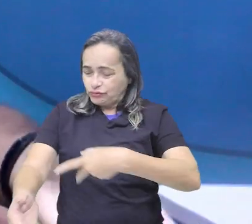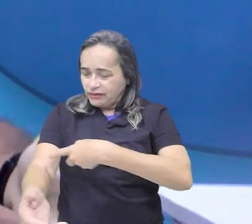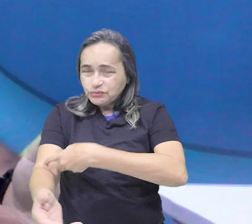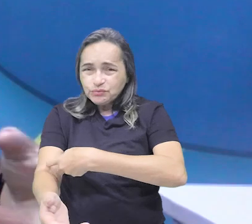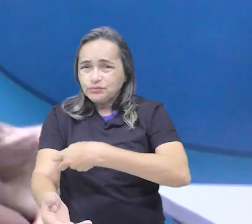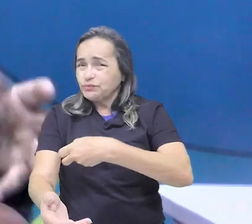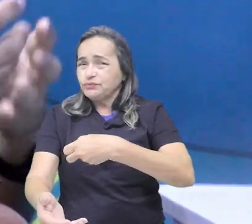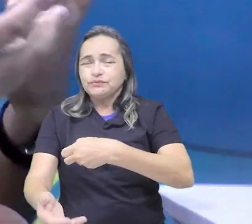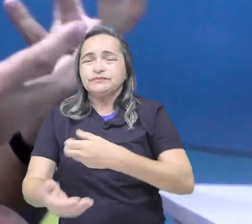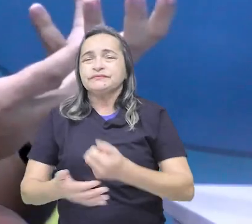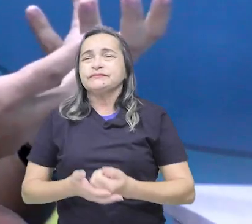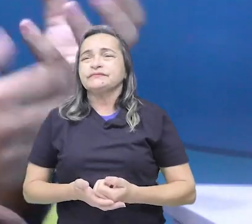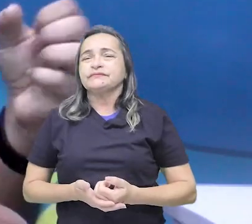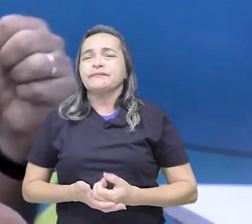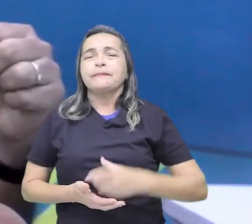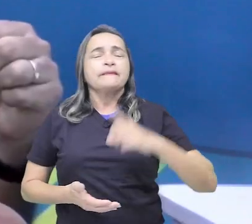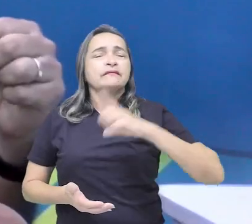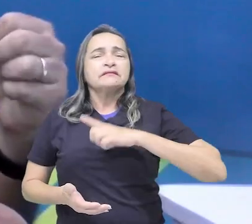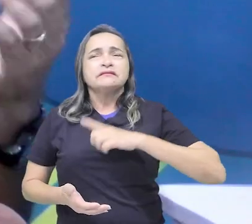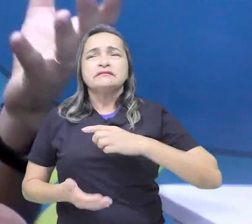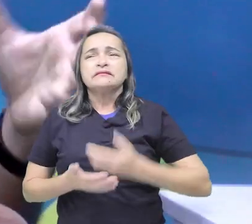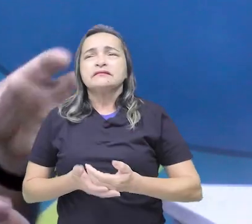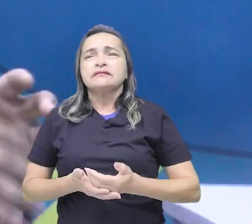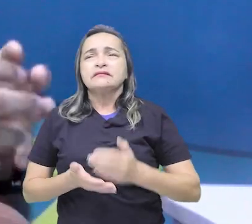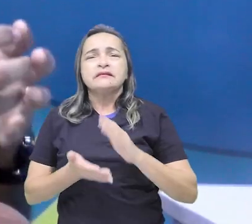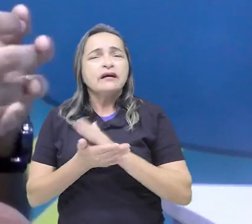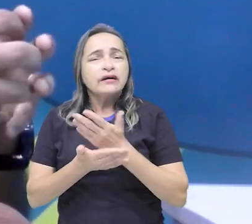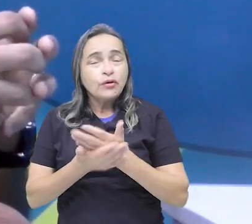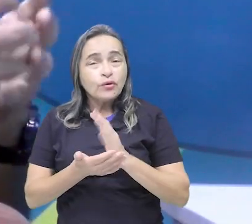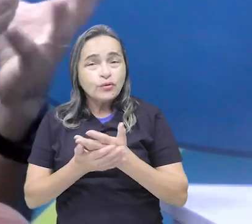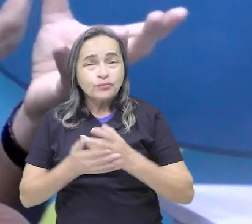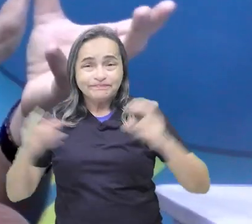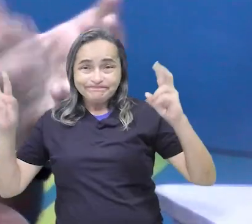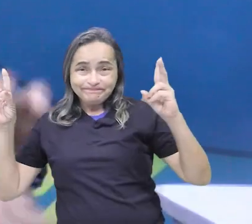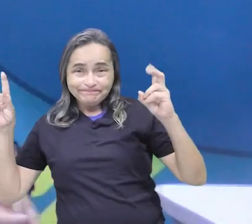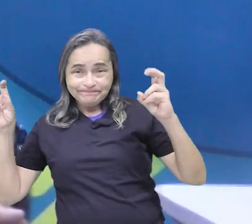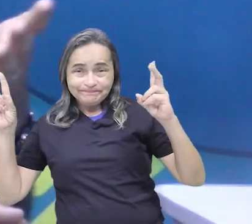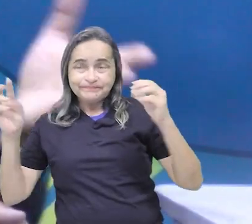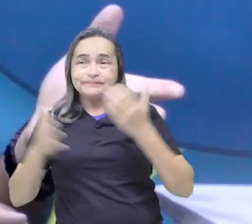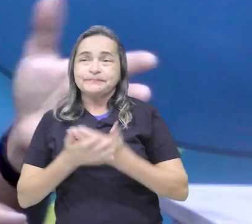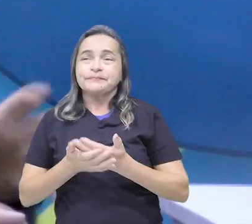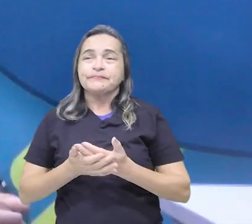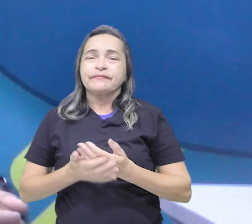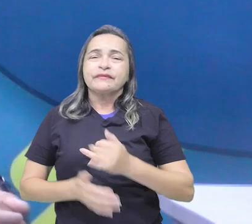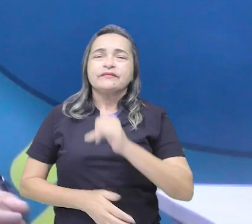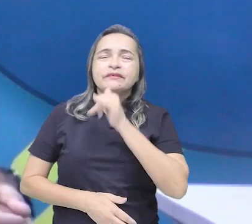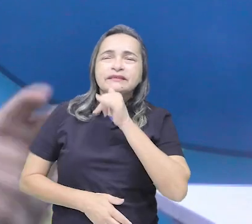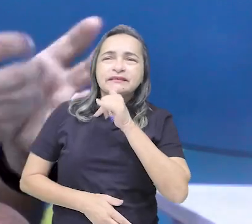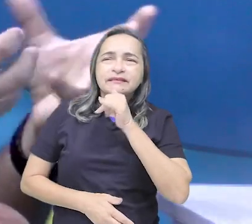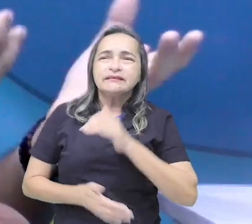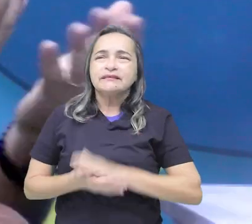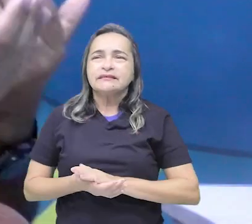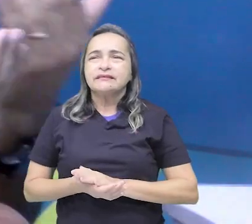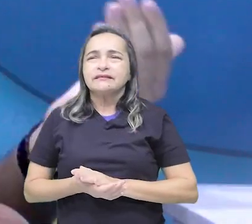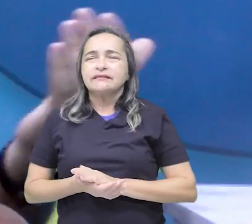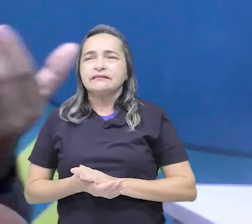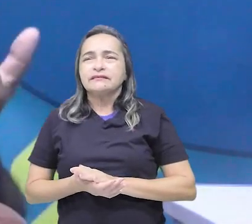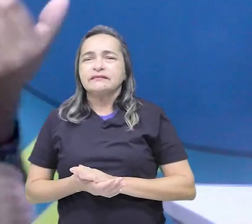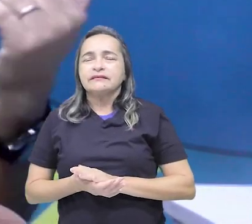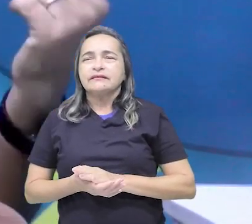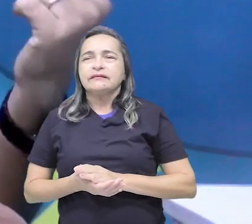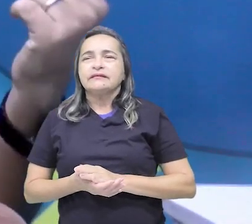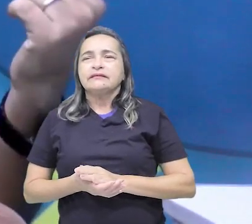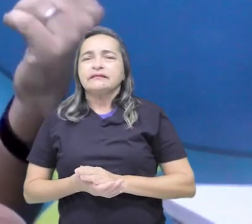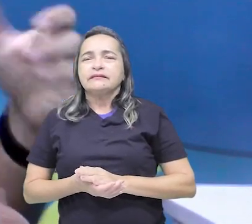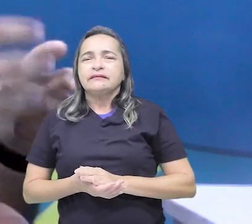que nós temos algumas precauções para poder realizar, para que nós possamos ter uma boa coleta, como, por exemplo, passar pelo menos